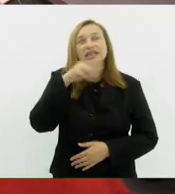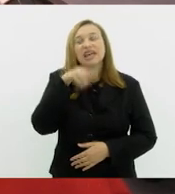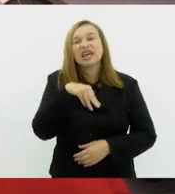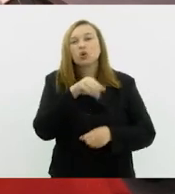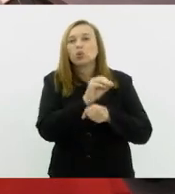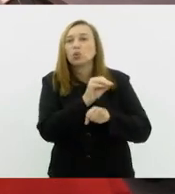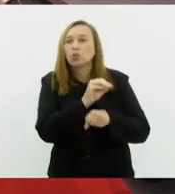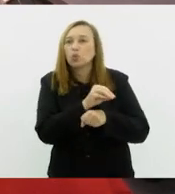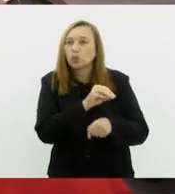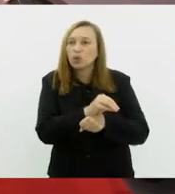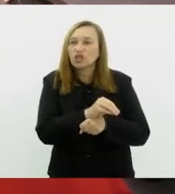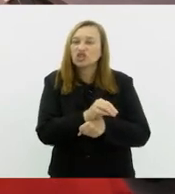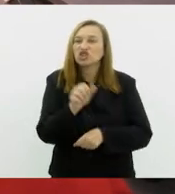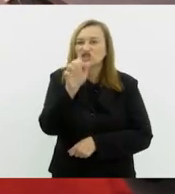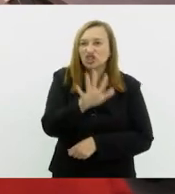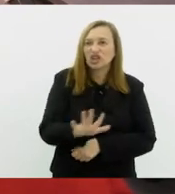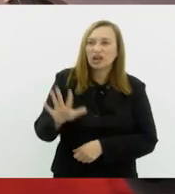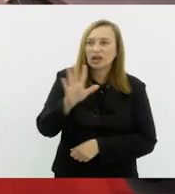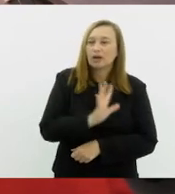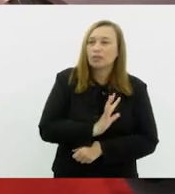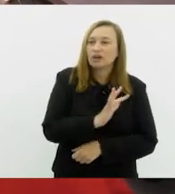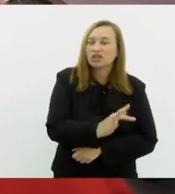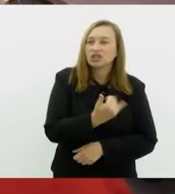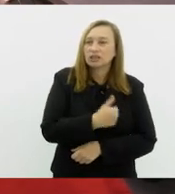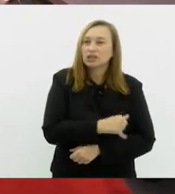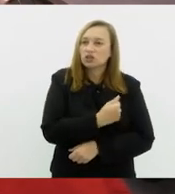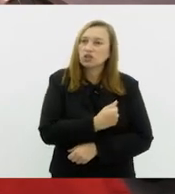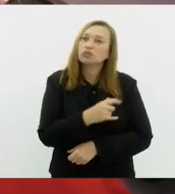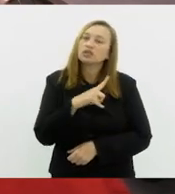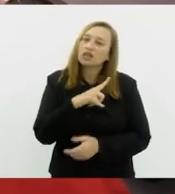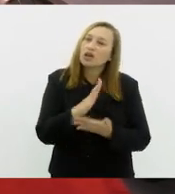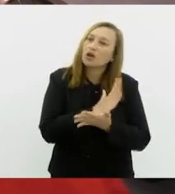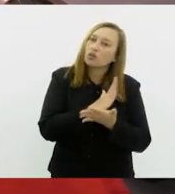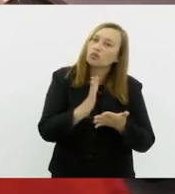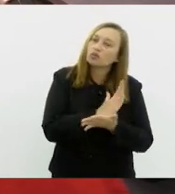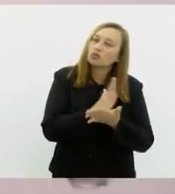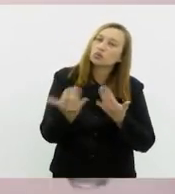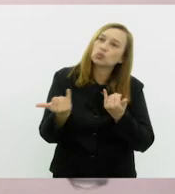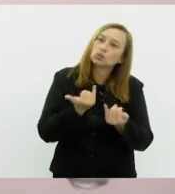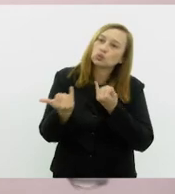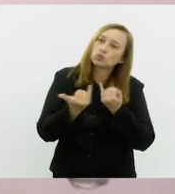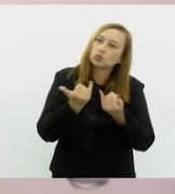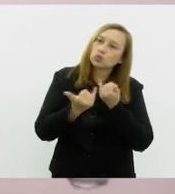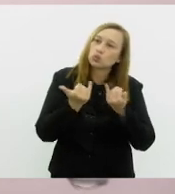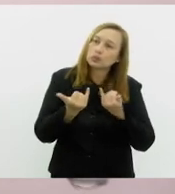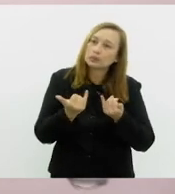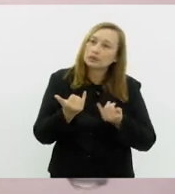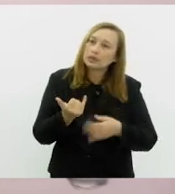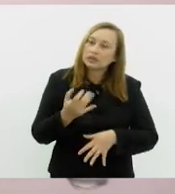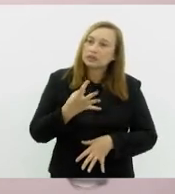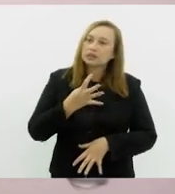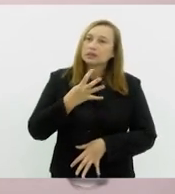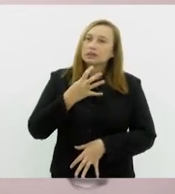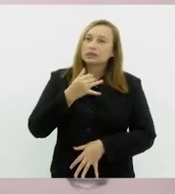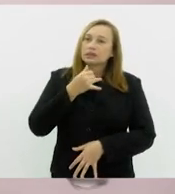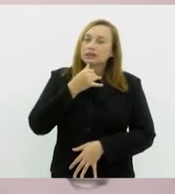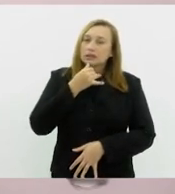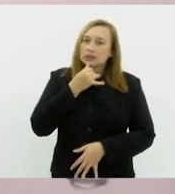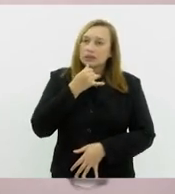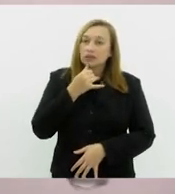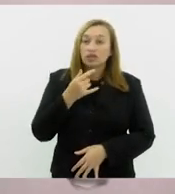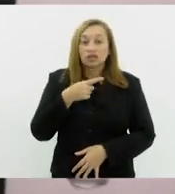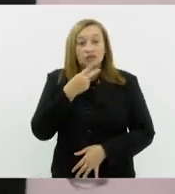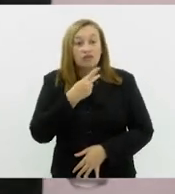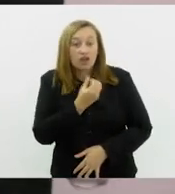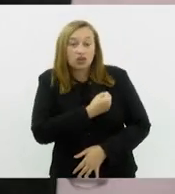que a Baixada, de um modo geral, mas eu acho que São João tem alguns dados mais alarmantes quando a gente pensa no número da população. A gente está falando